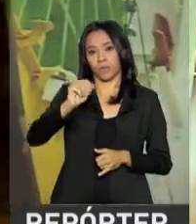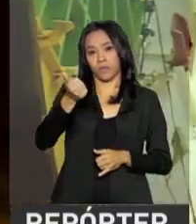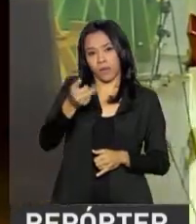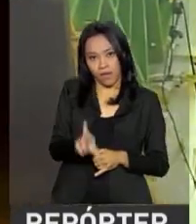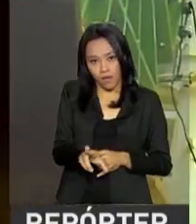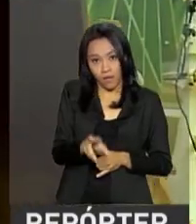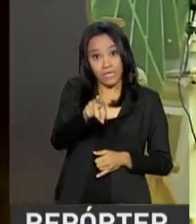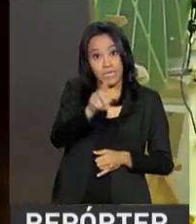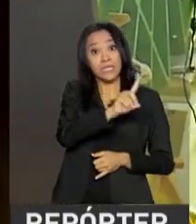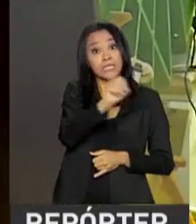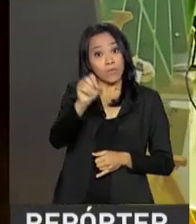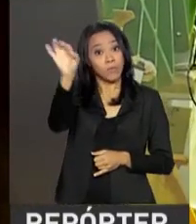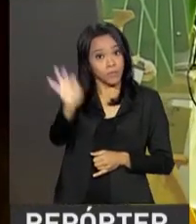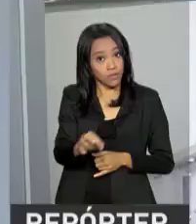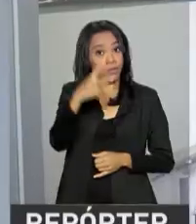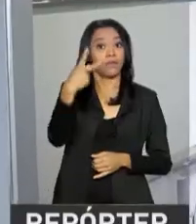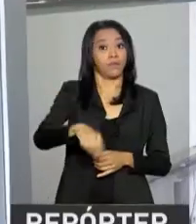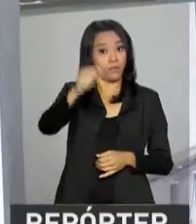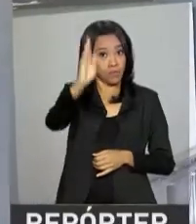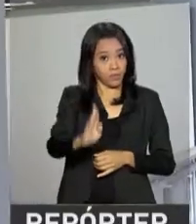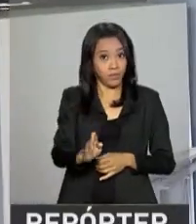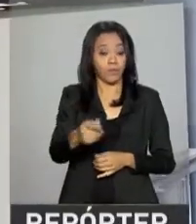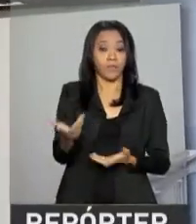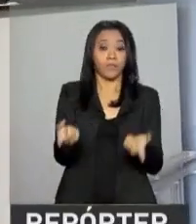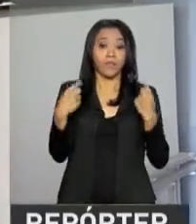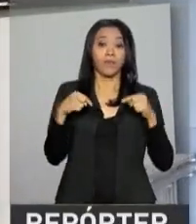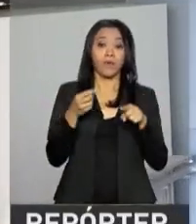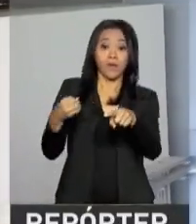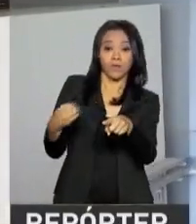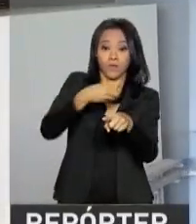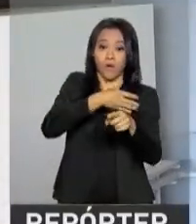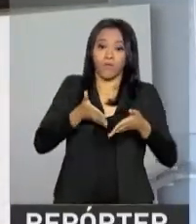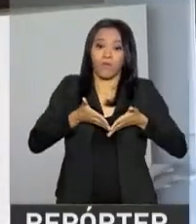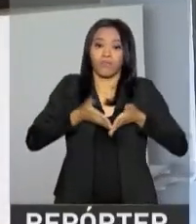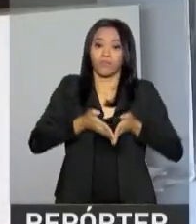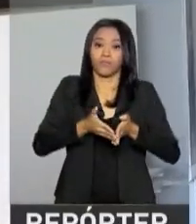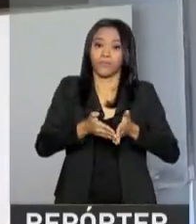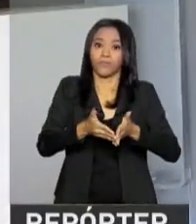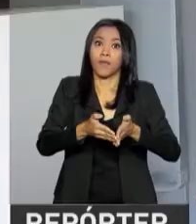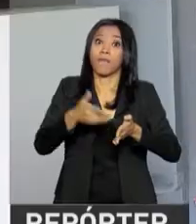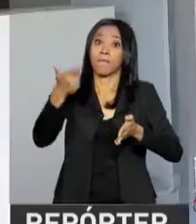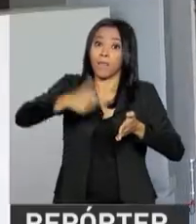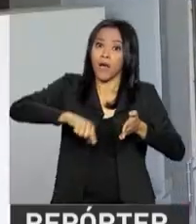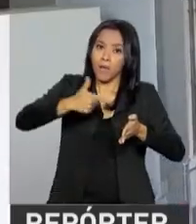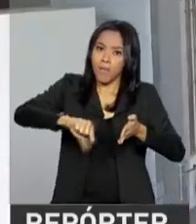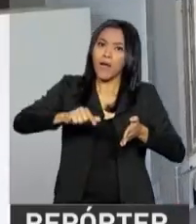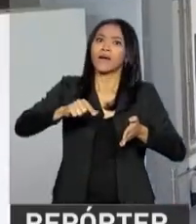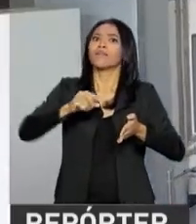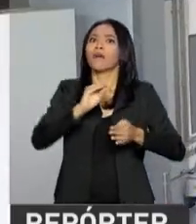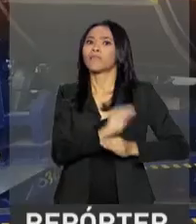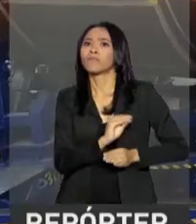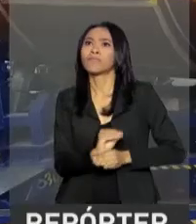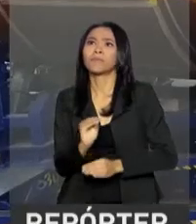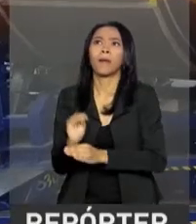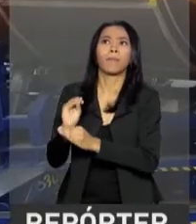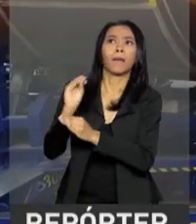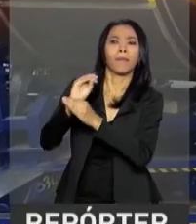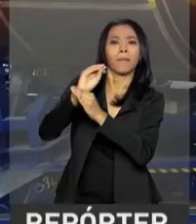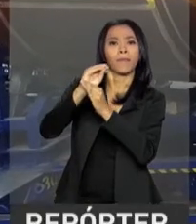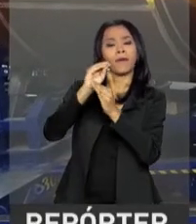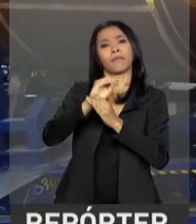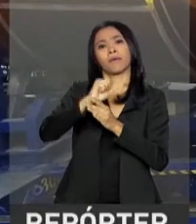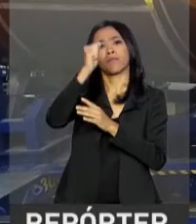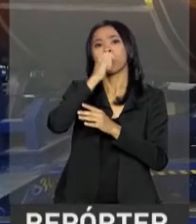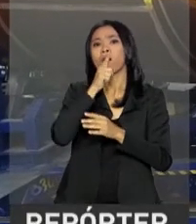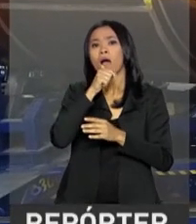tecnologia 100% nacional. As novas embarcações vão aumentar a capacidade de defender a costa e as riquezas